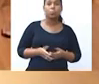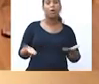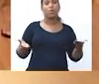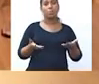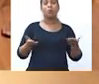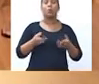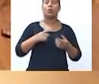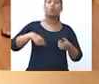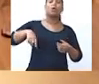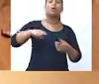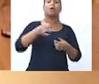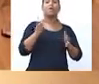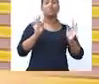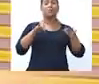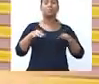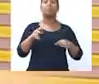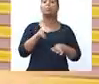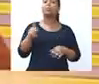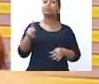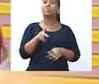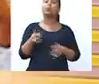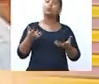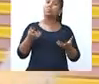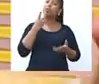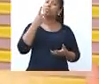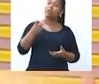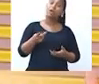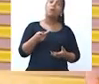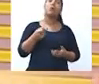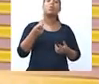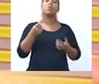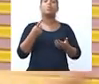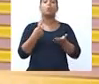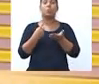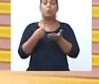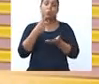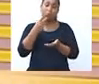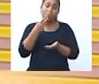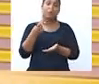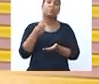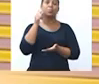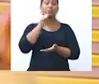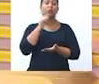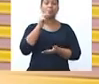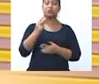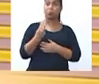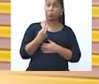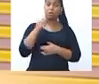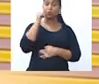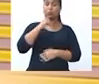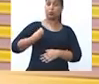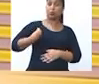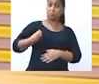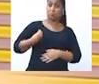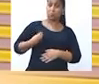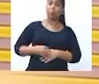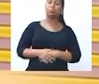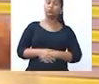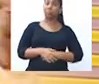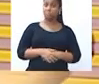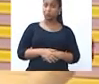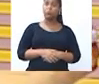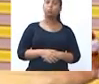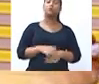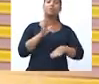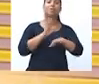para a nossa rodada final. Professora Inês, eu queria que a senhora deixasse um recado para as mulheres que estão nos assistindo, para as meninas que estão nos assistindo.